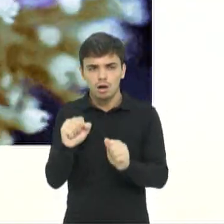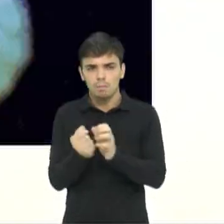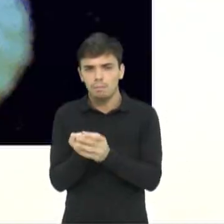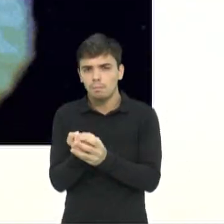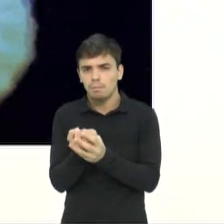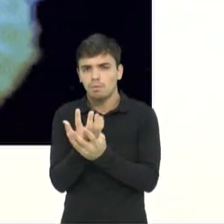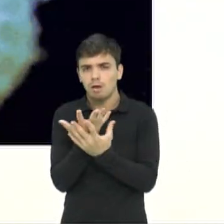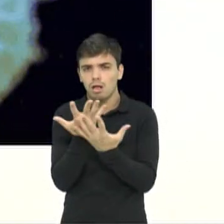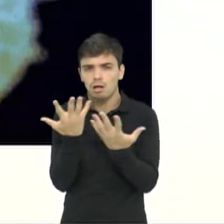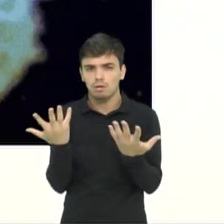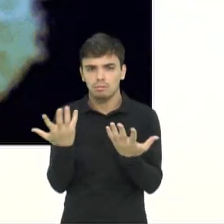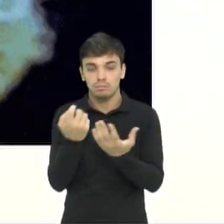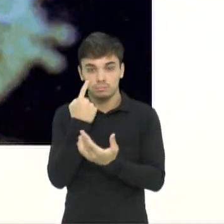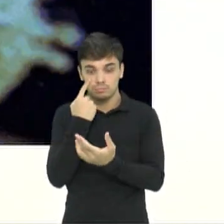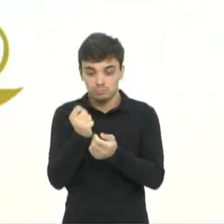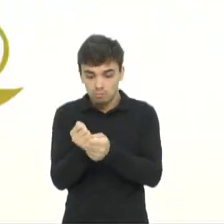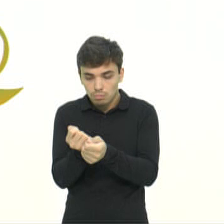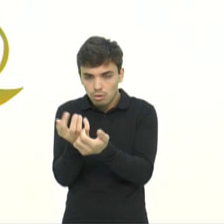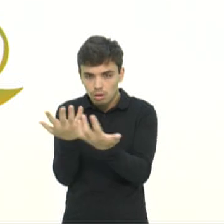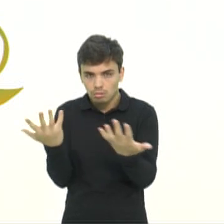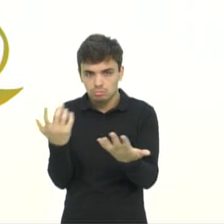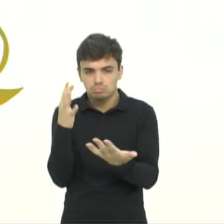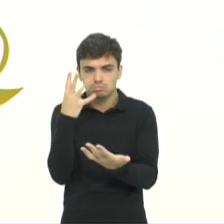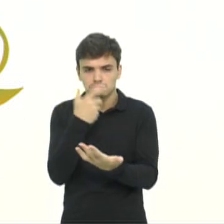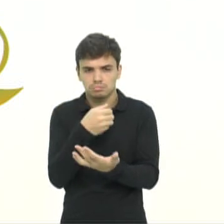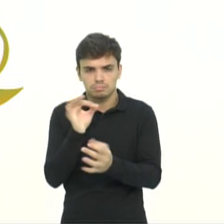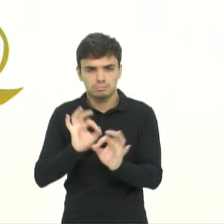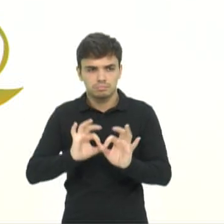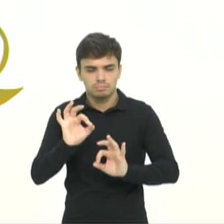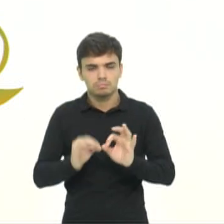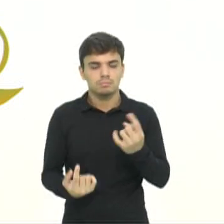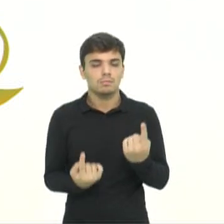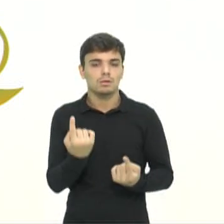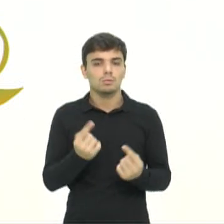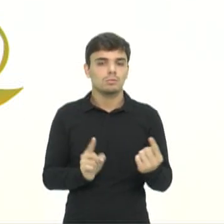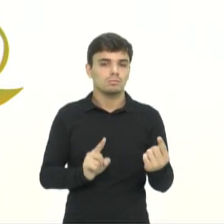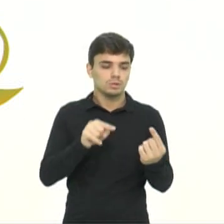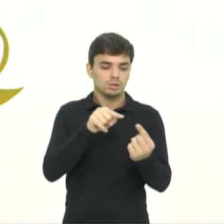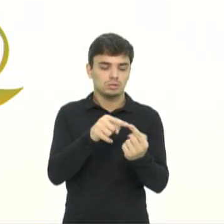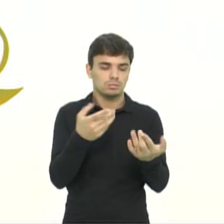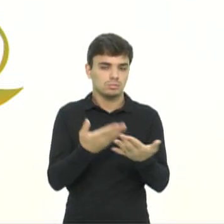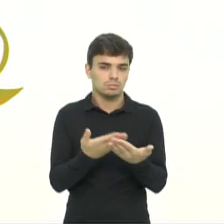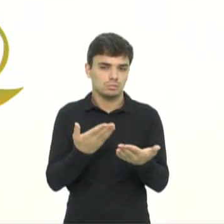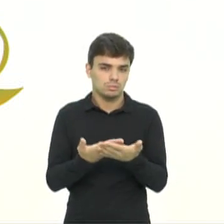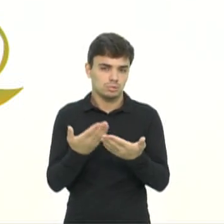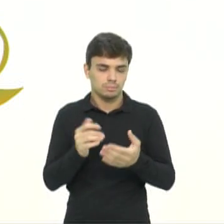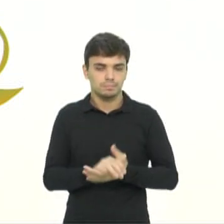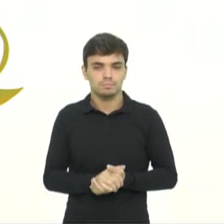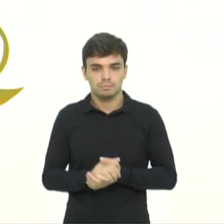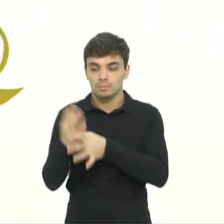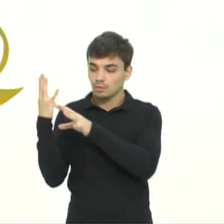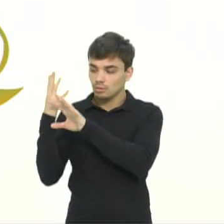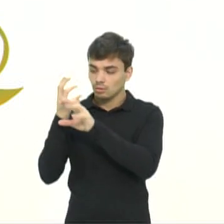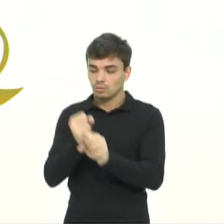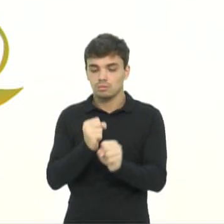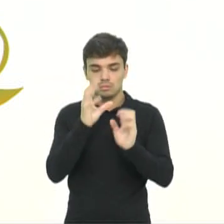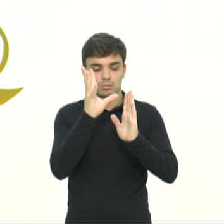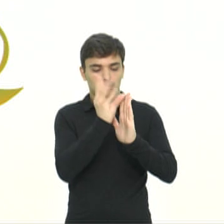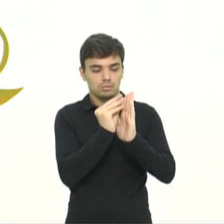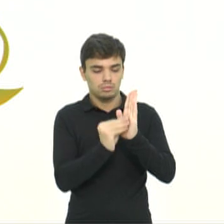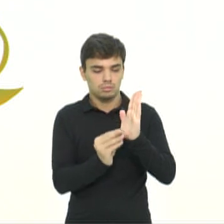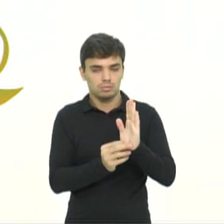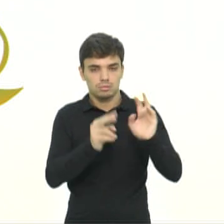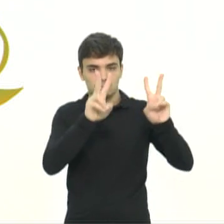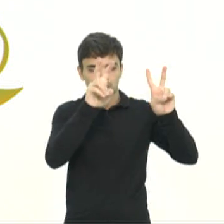bonitinhos, pequenininhos. Olha que imagem bonita. Quais são os objetivos da aula de hoje? Retomar os conteúdos das relações